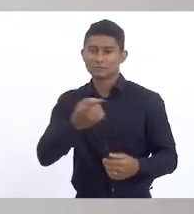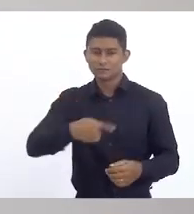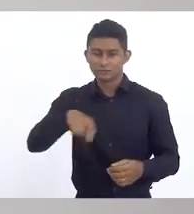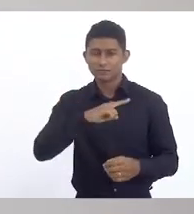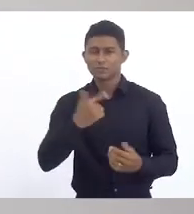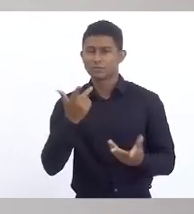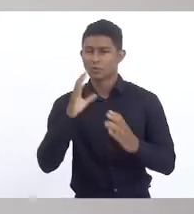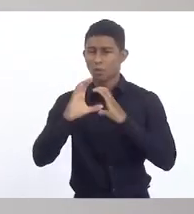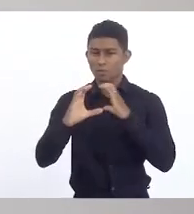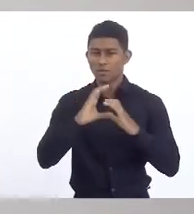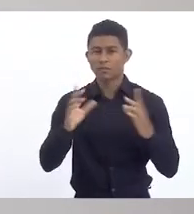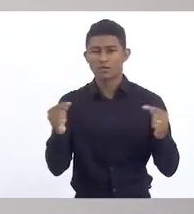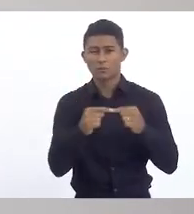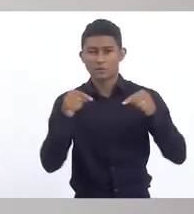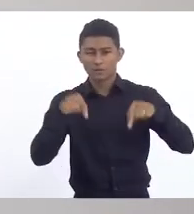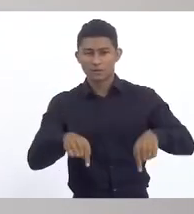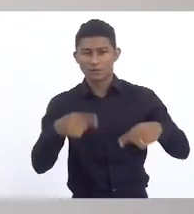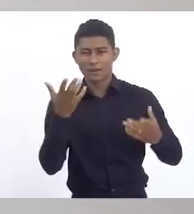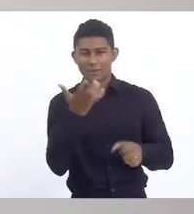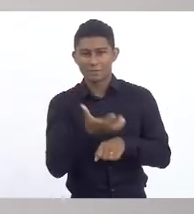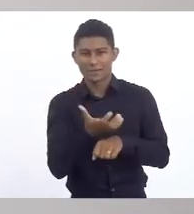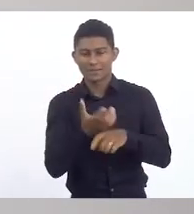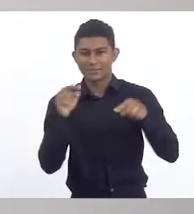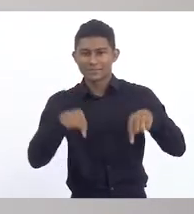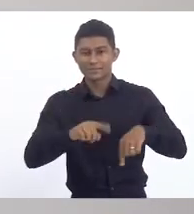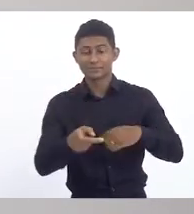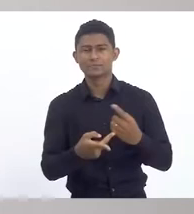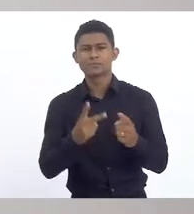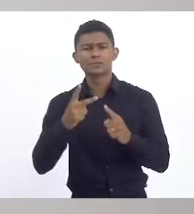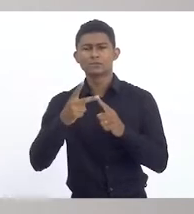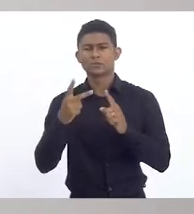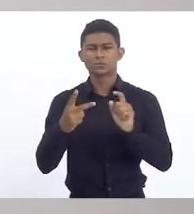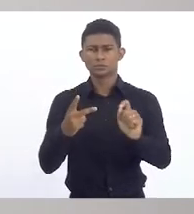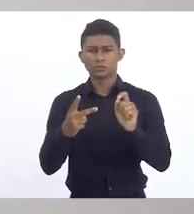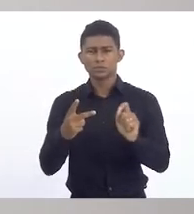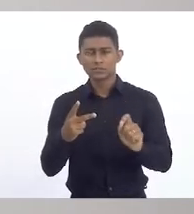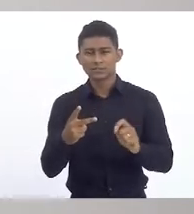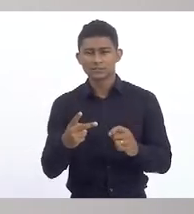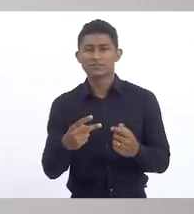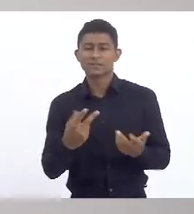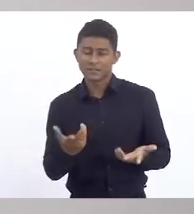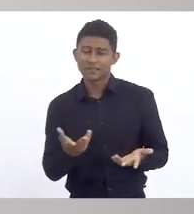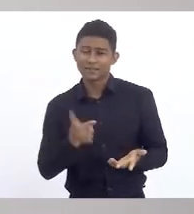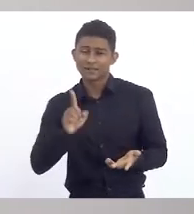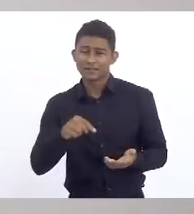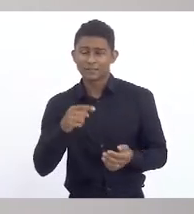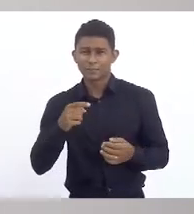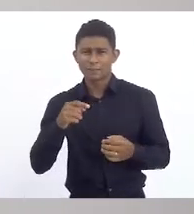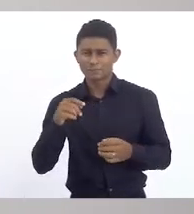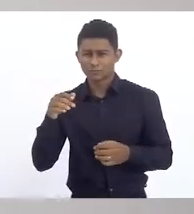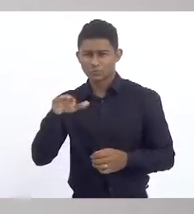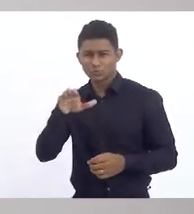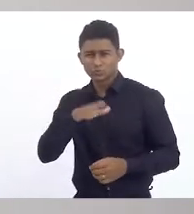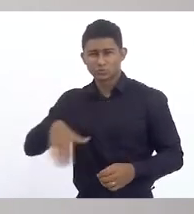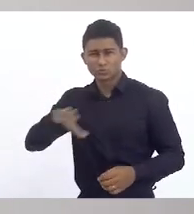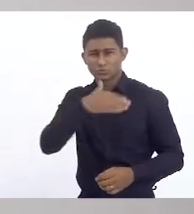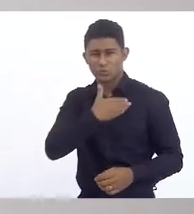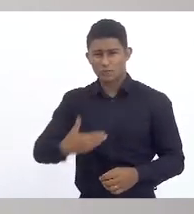matéria de hoje. E a segunda, que é, então, fazer esse foco no investimento público,